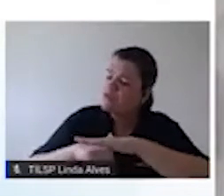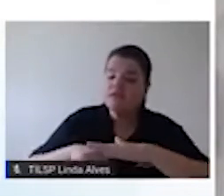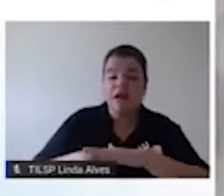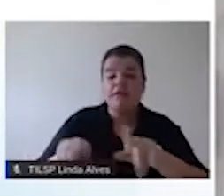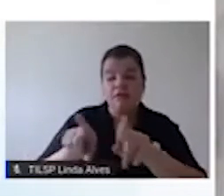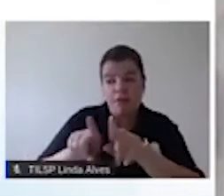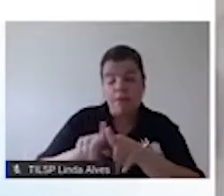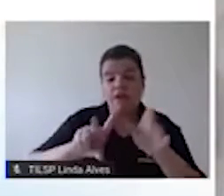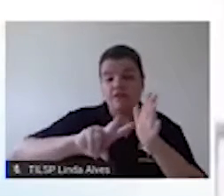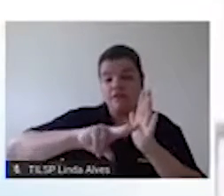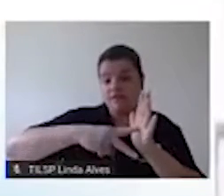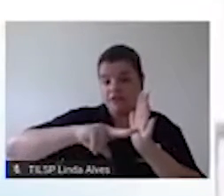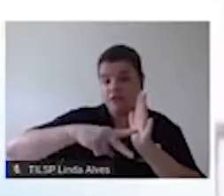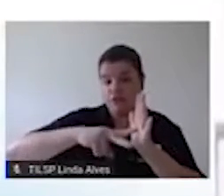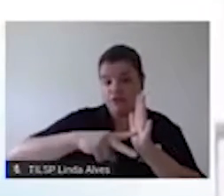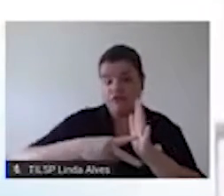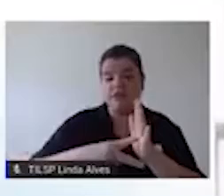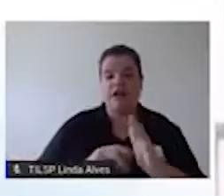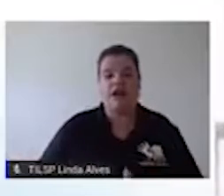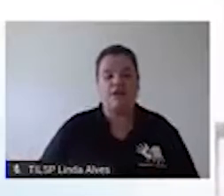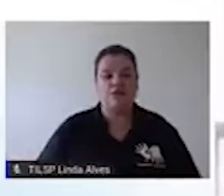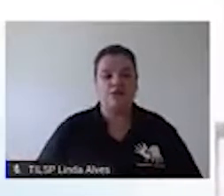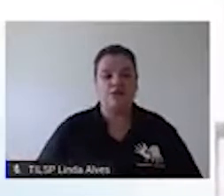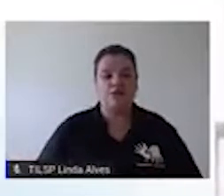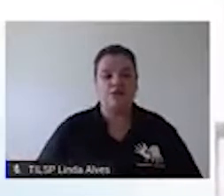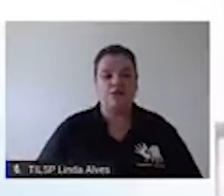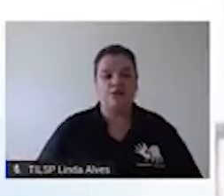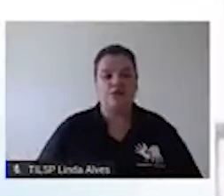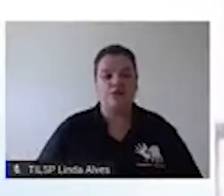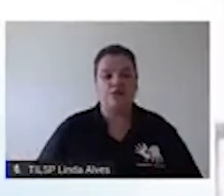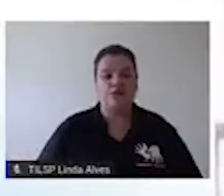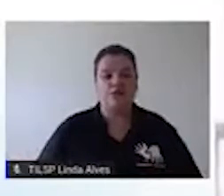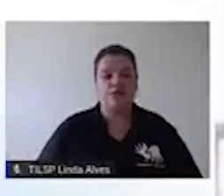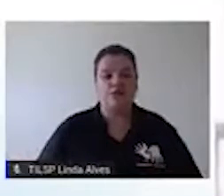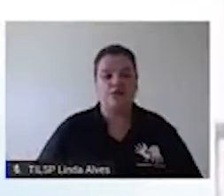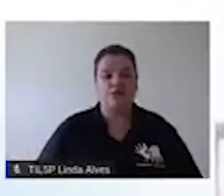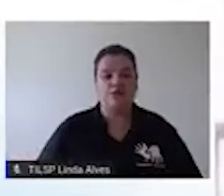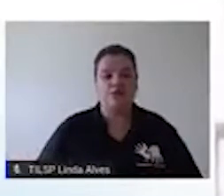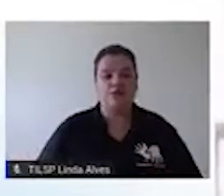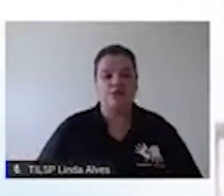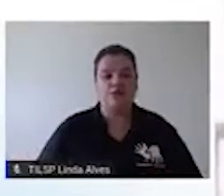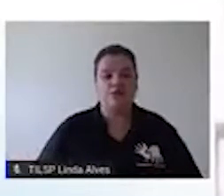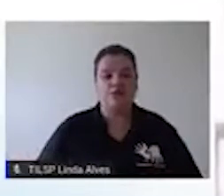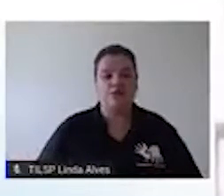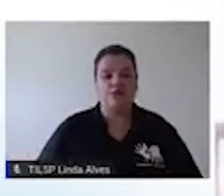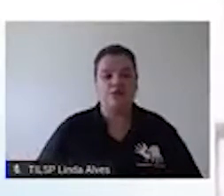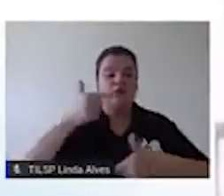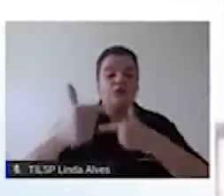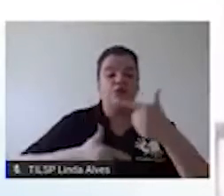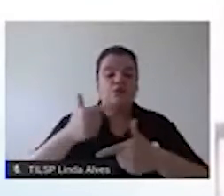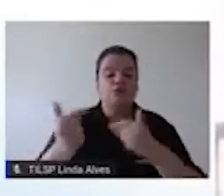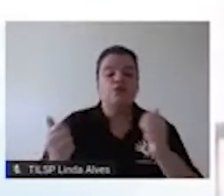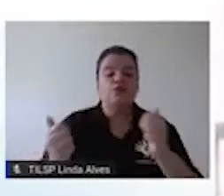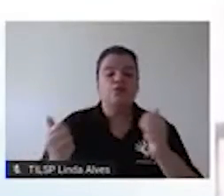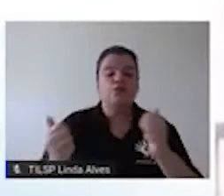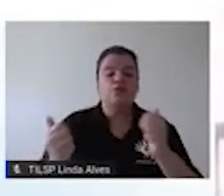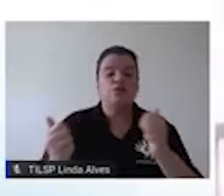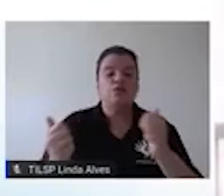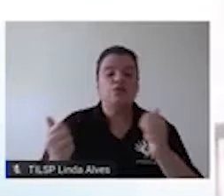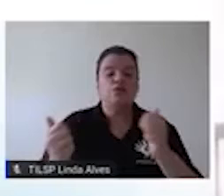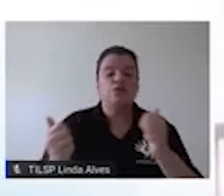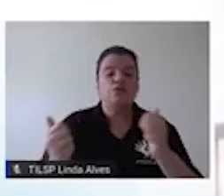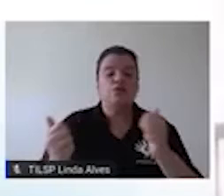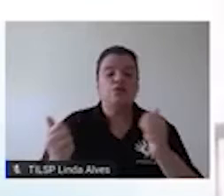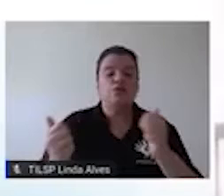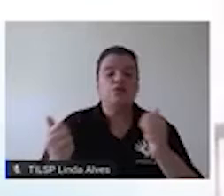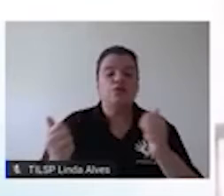Metalúrgico. Obrigada. Trabalhadoras e trabalhadores, nós estamos aqui hoje com o doutor Reinaldo,